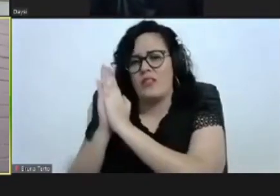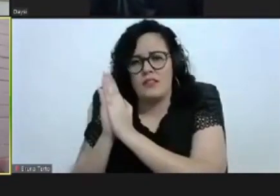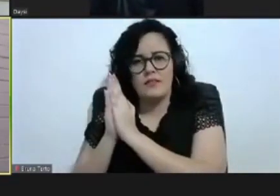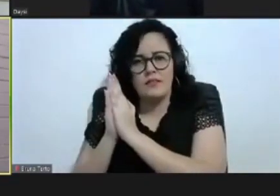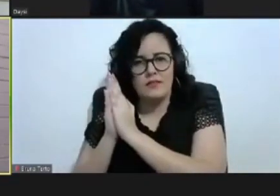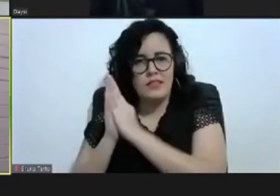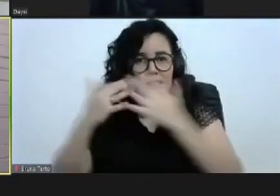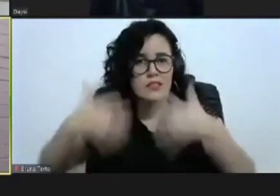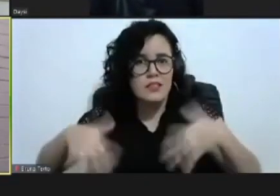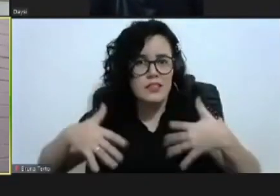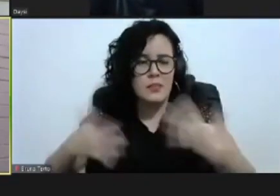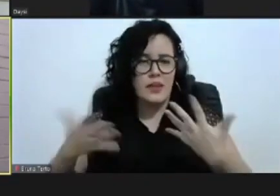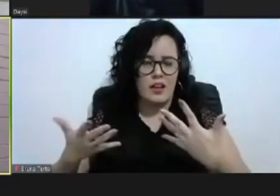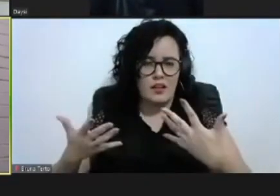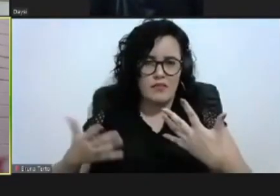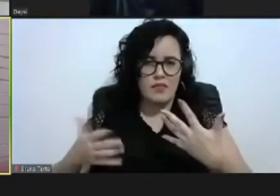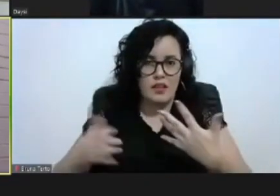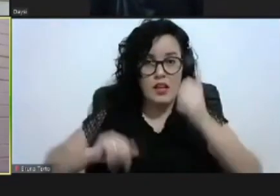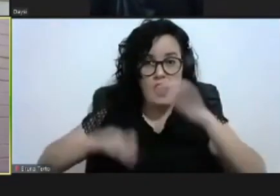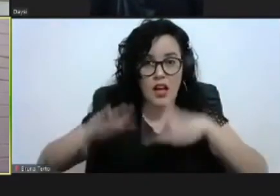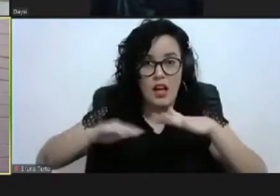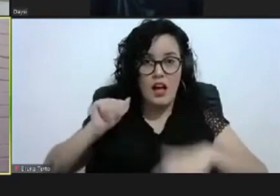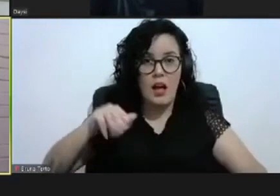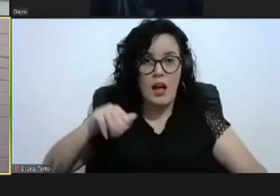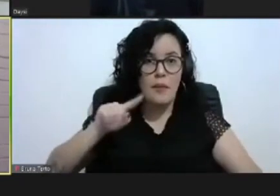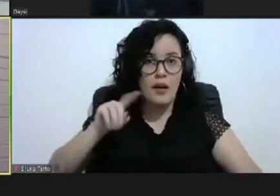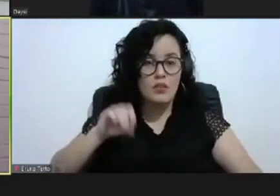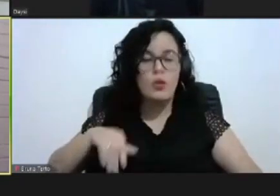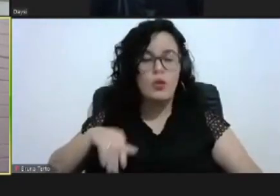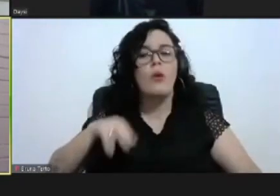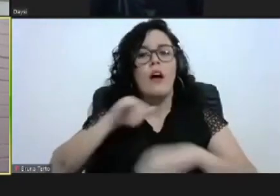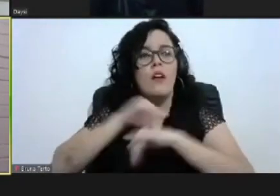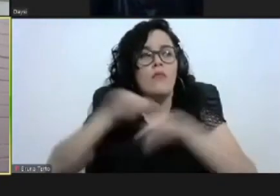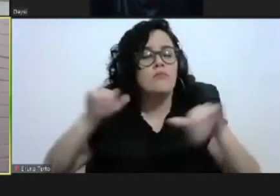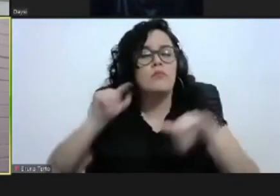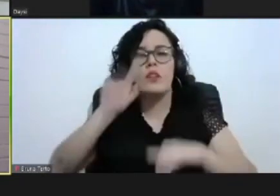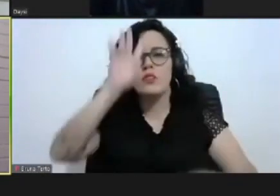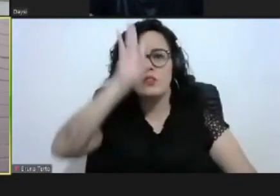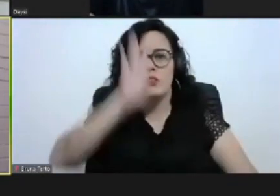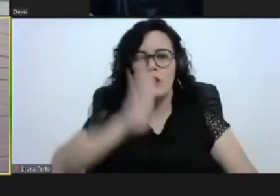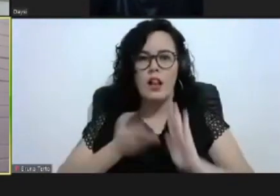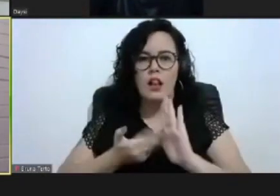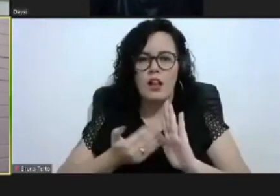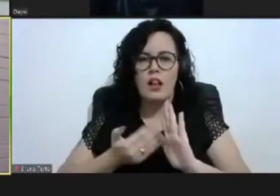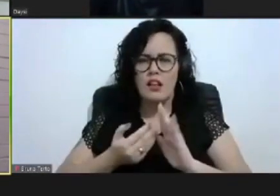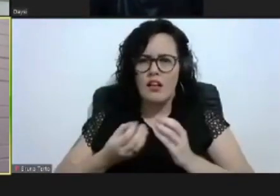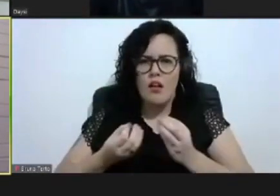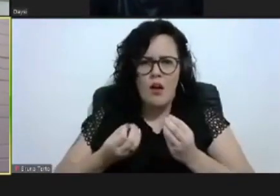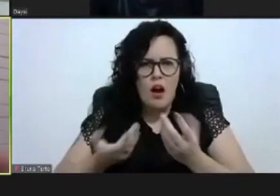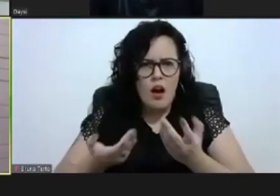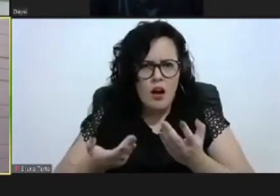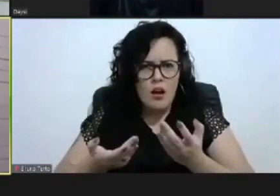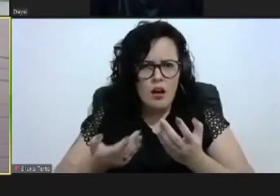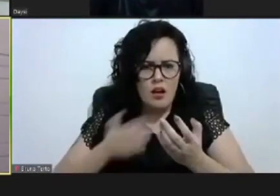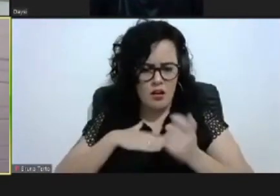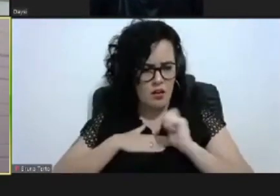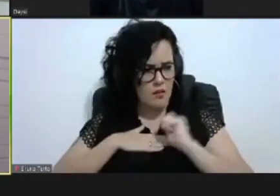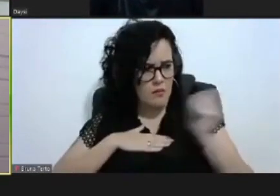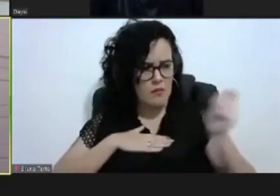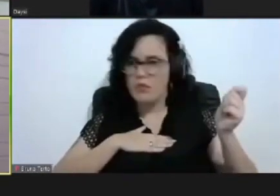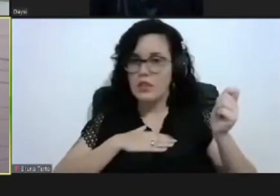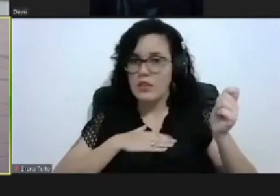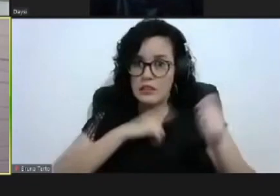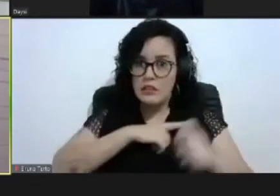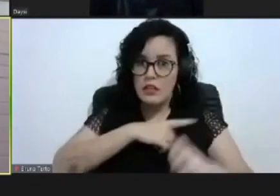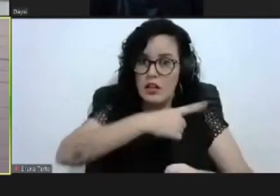vez em quando a Amazon anuncia livro de graça de determinadas editoras. Não é possível que a Amazon está pagando. Então, tem editora dando livro